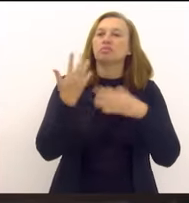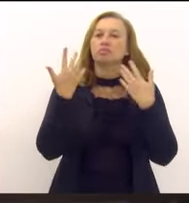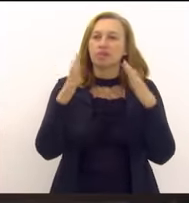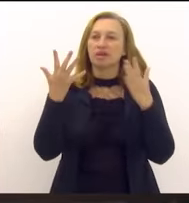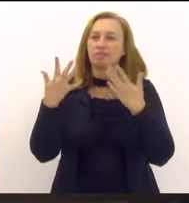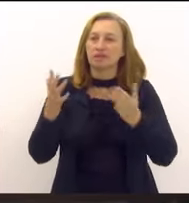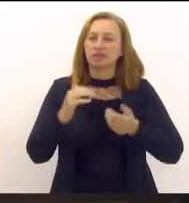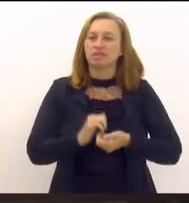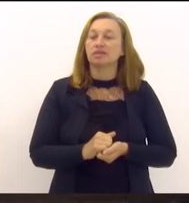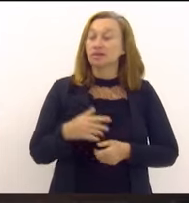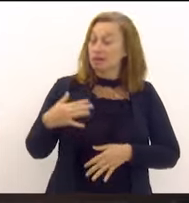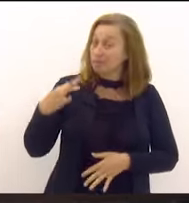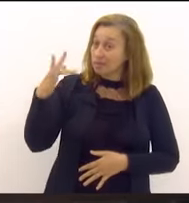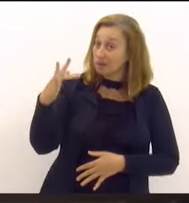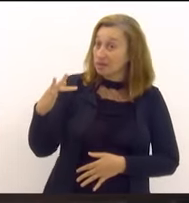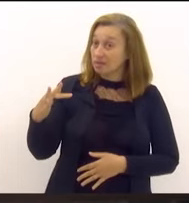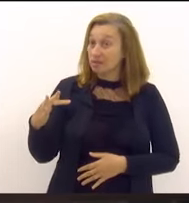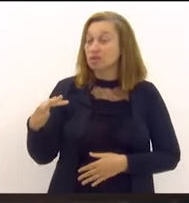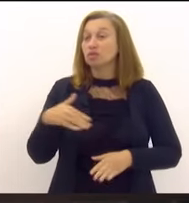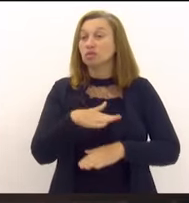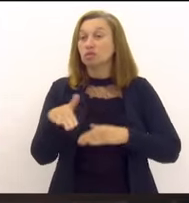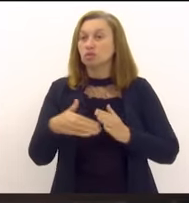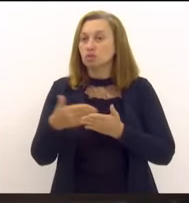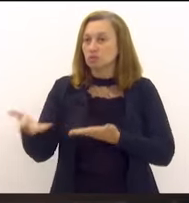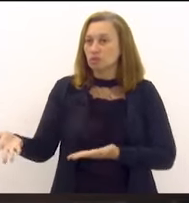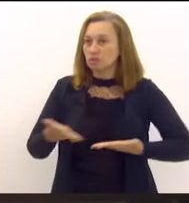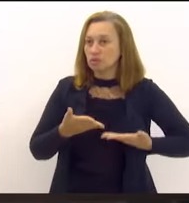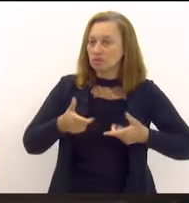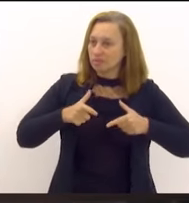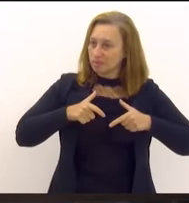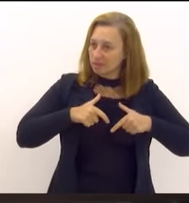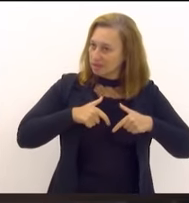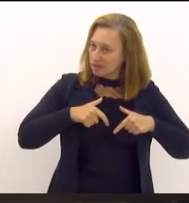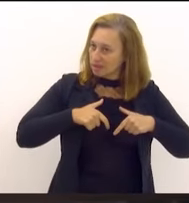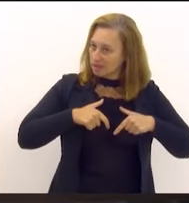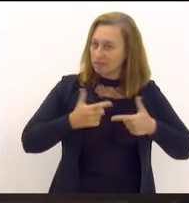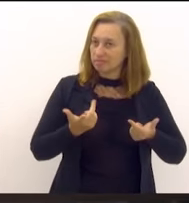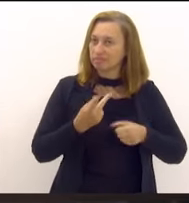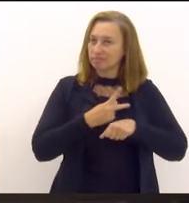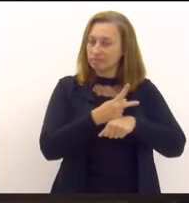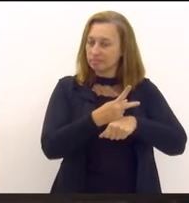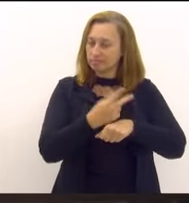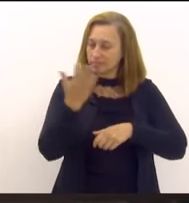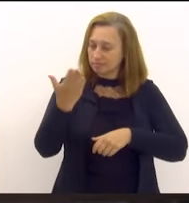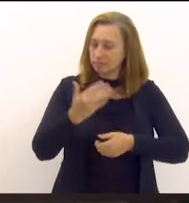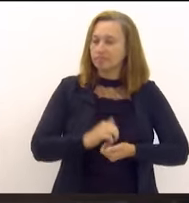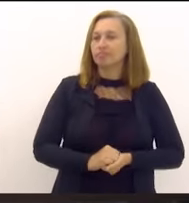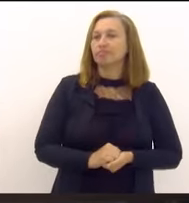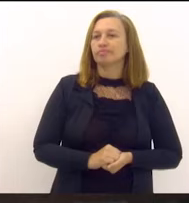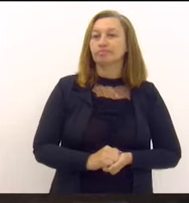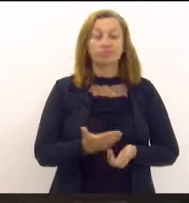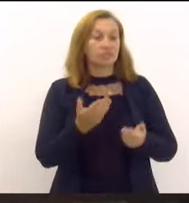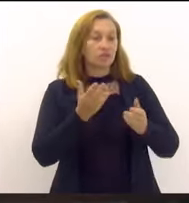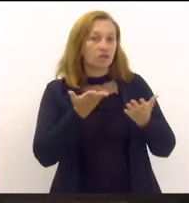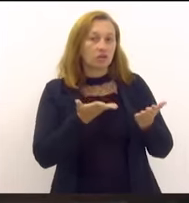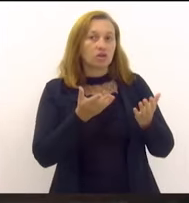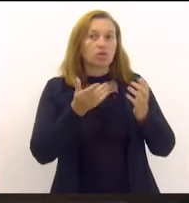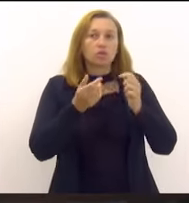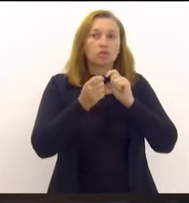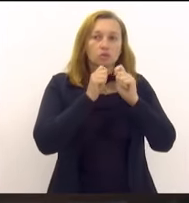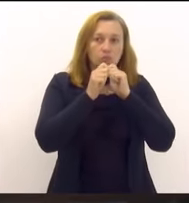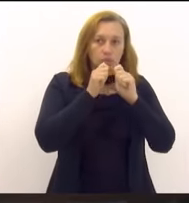Parabéns, e em breve todos serão convidados para a entrega desse prêmio a essa jornalista